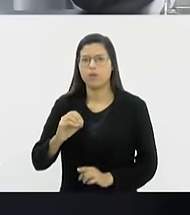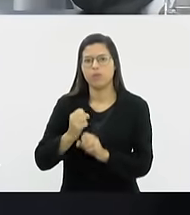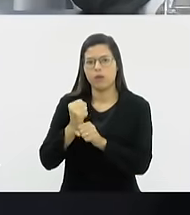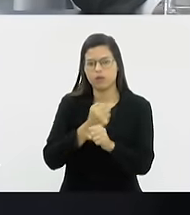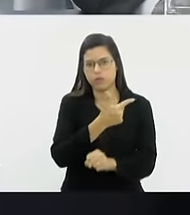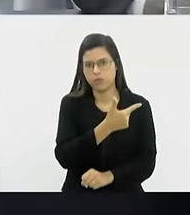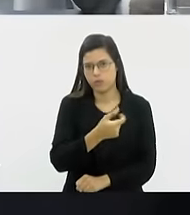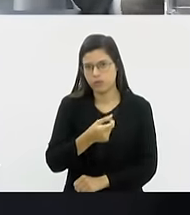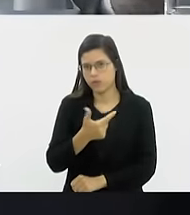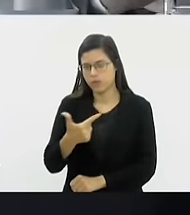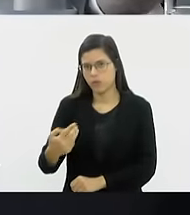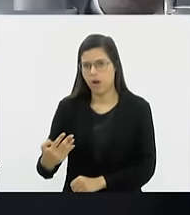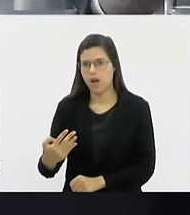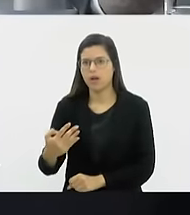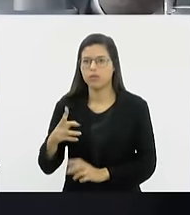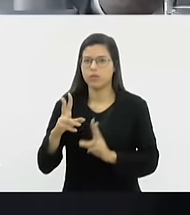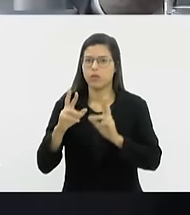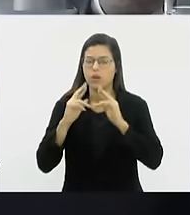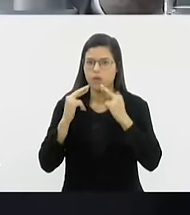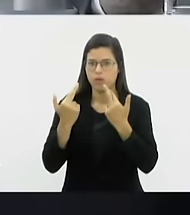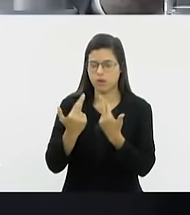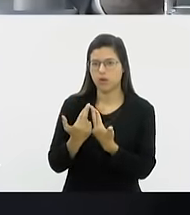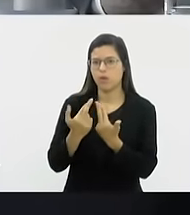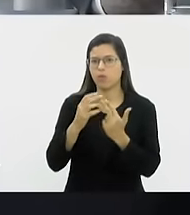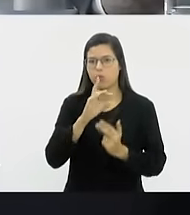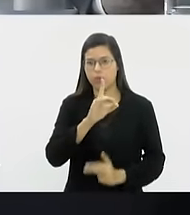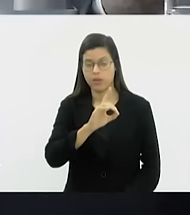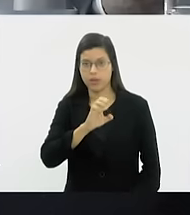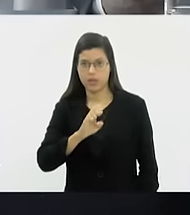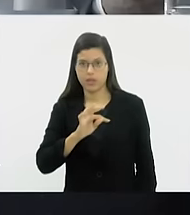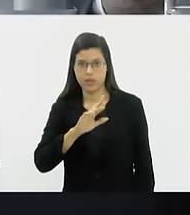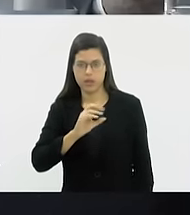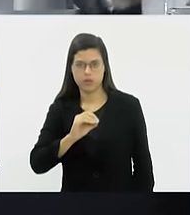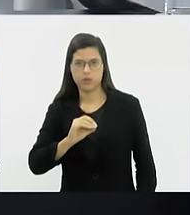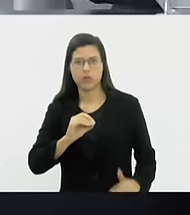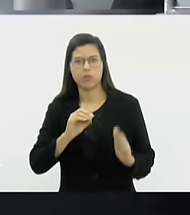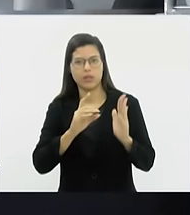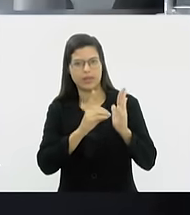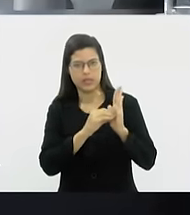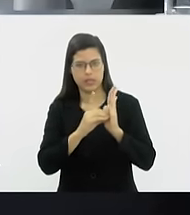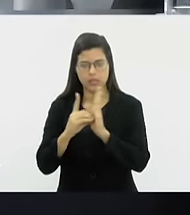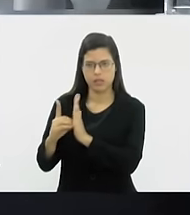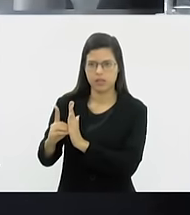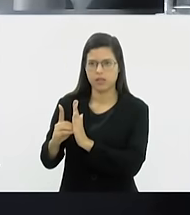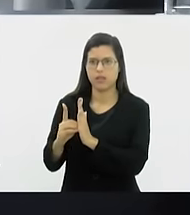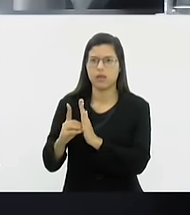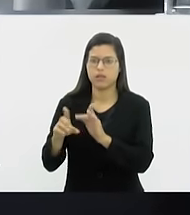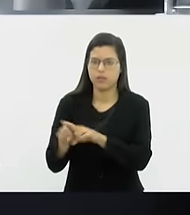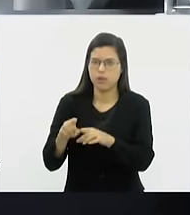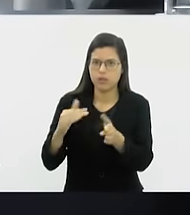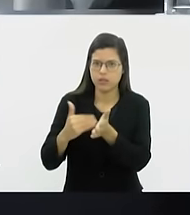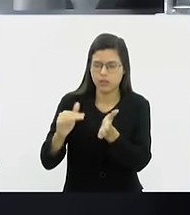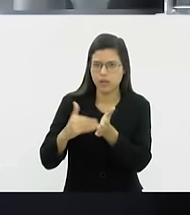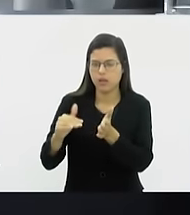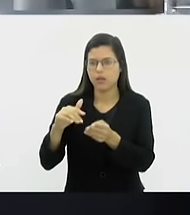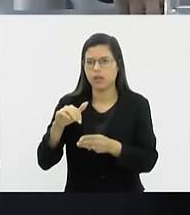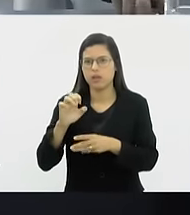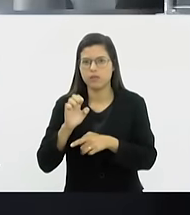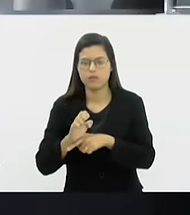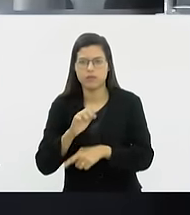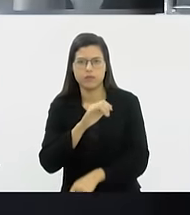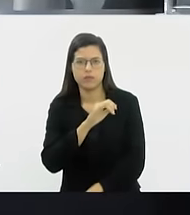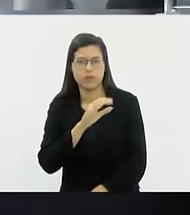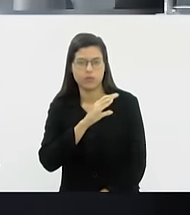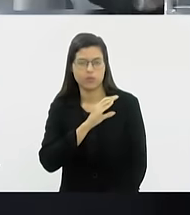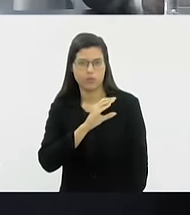Oitiva do DETRO e do DETRAN, com a presença da Secretaria de Estado da Casa Civil, através do subsecretário aqui presente, da